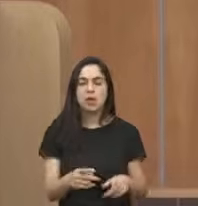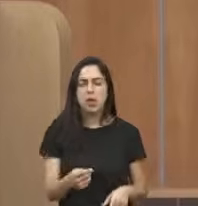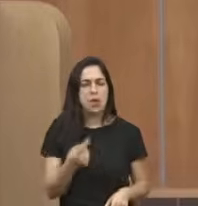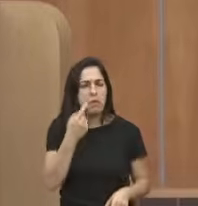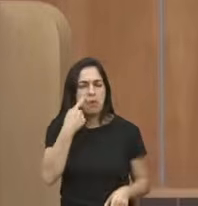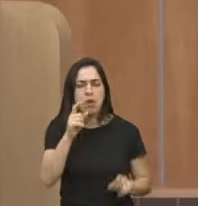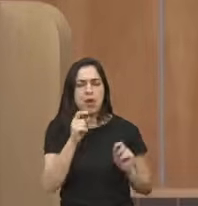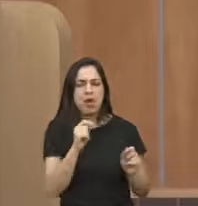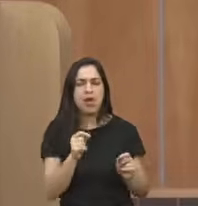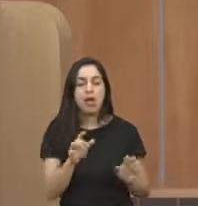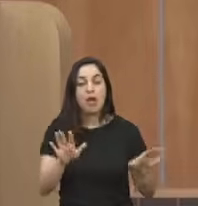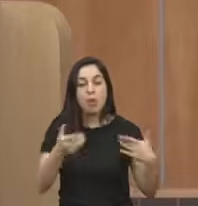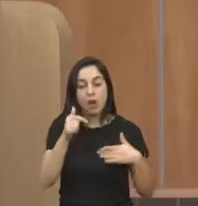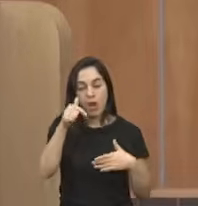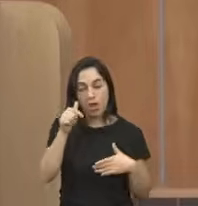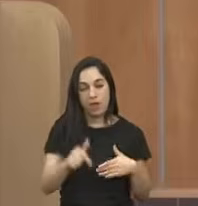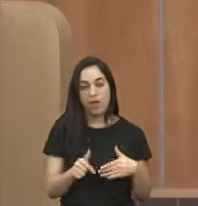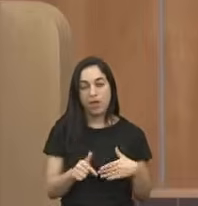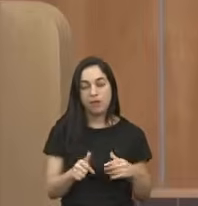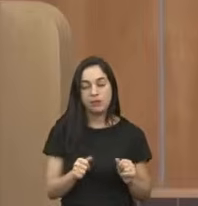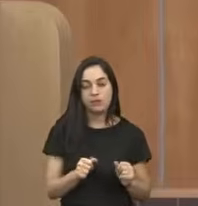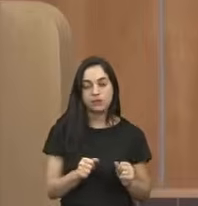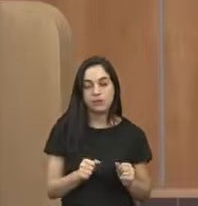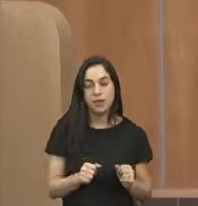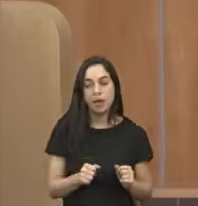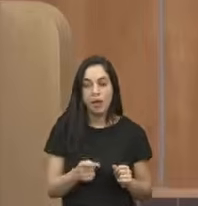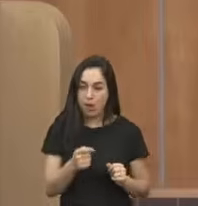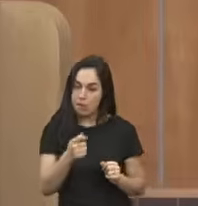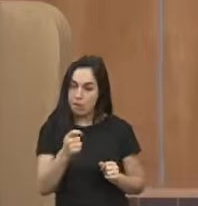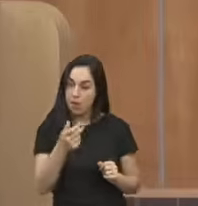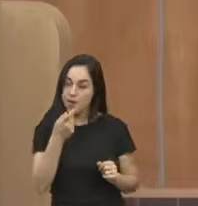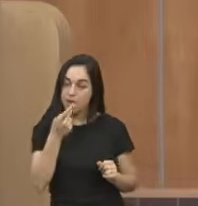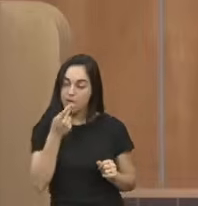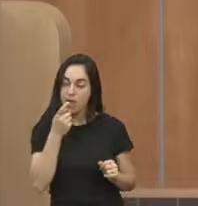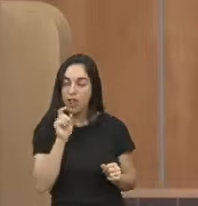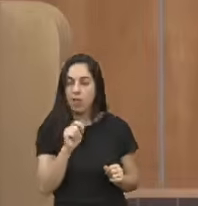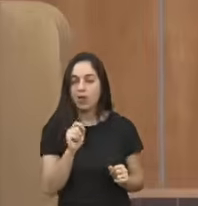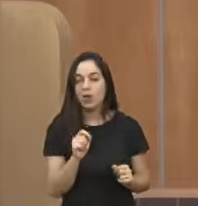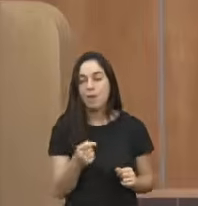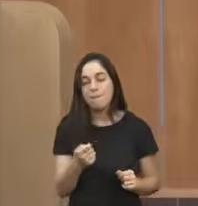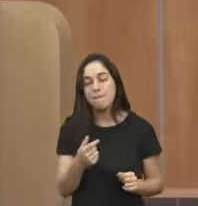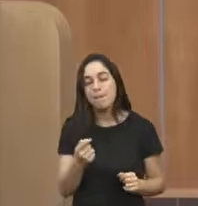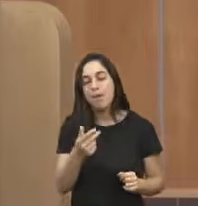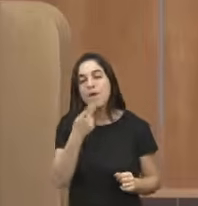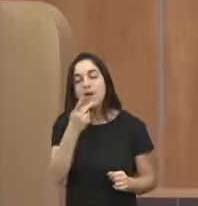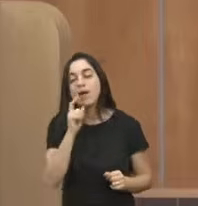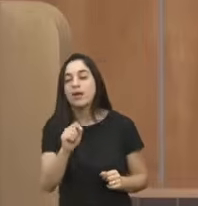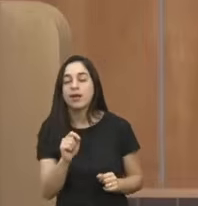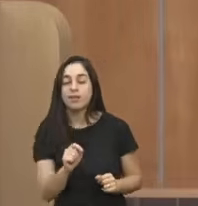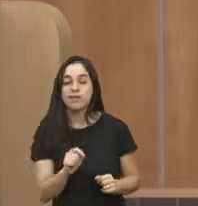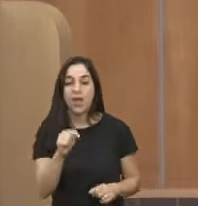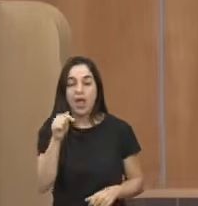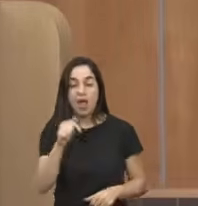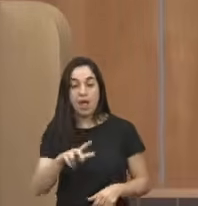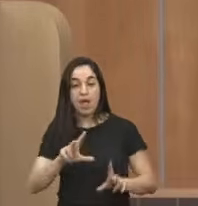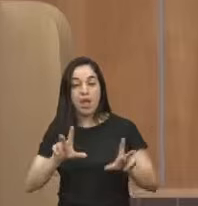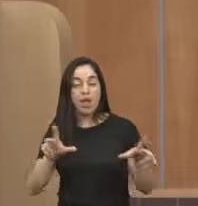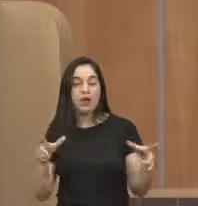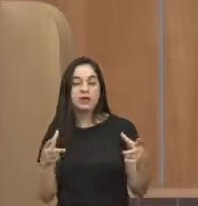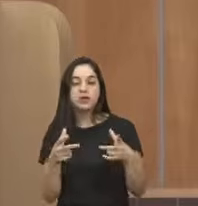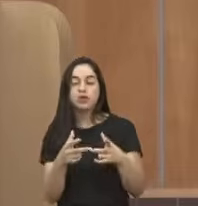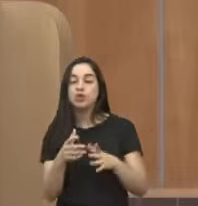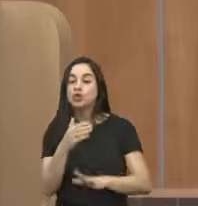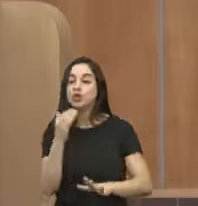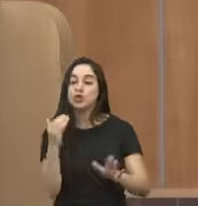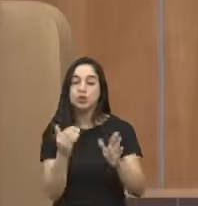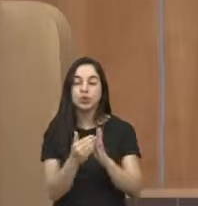quando esta casa, isso é pouco falado, presidente, pouco falado, que essa casa, todos os